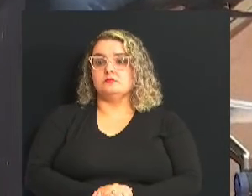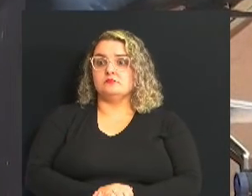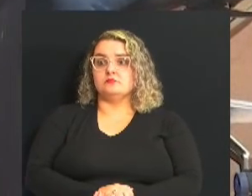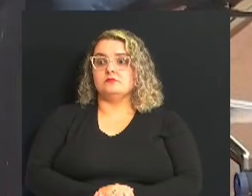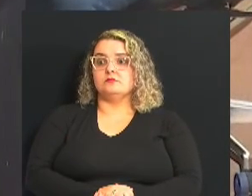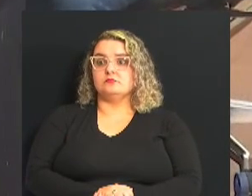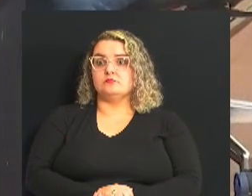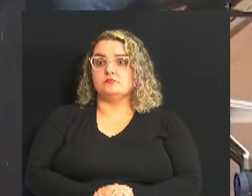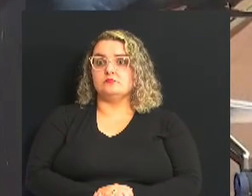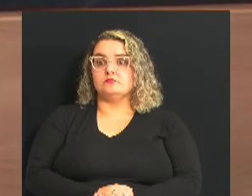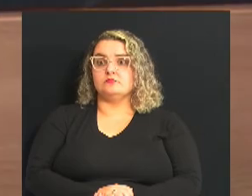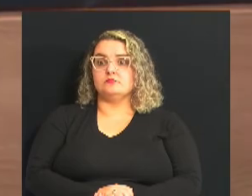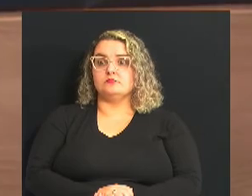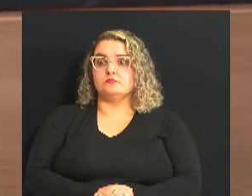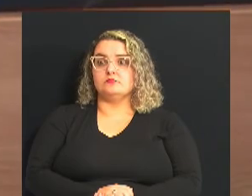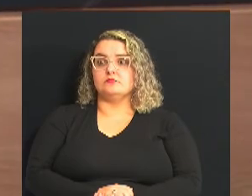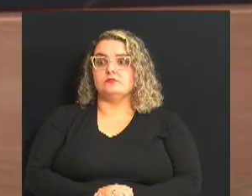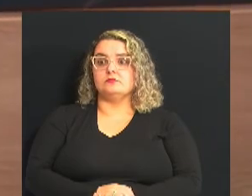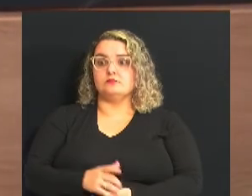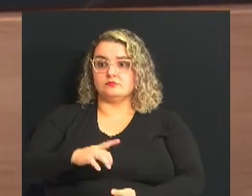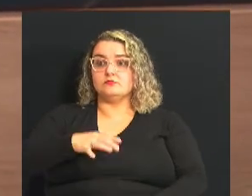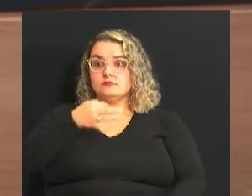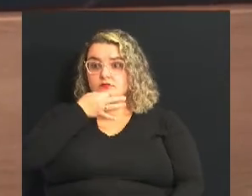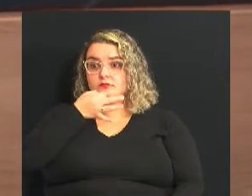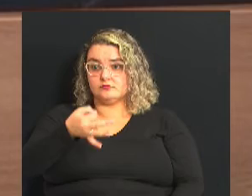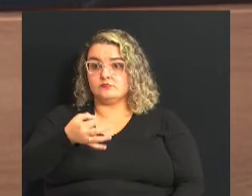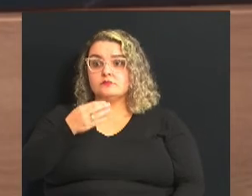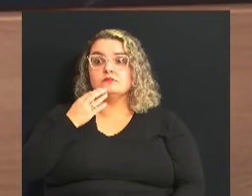Eu tenho uma sugestão para você de